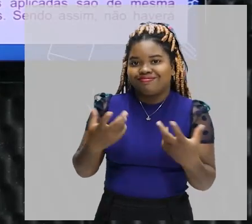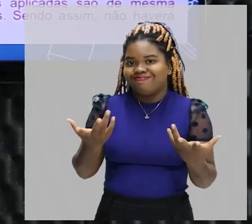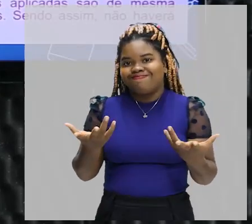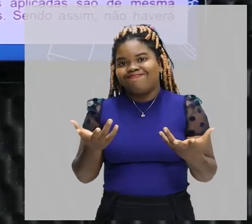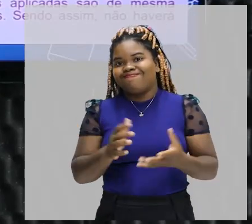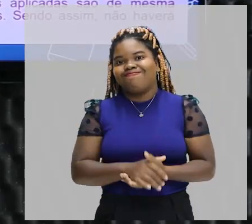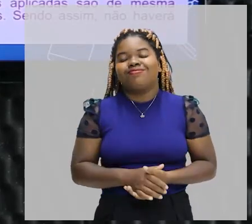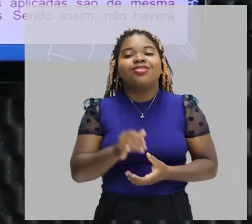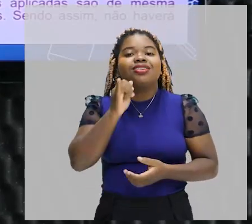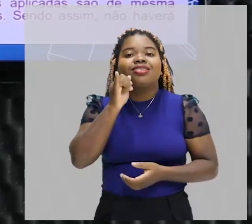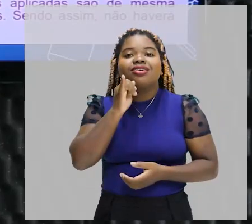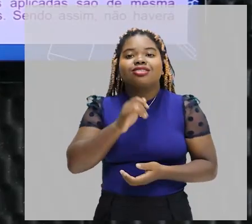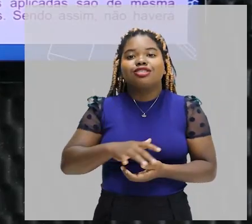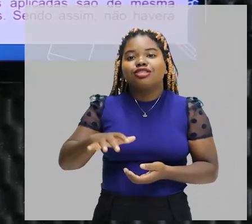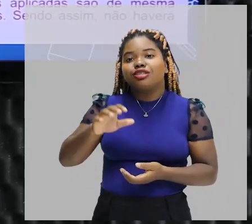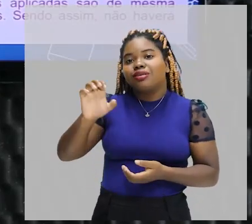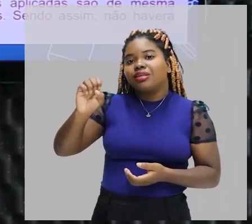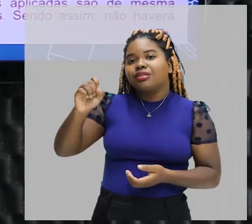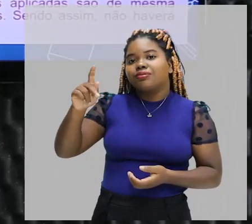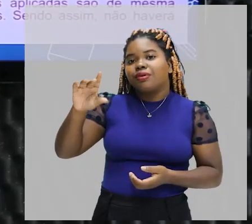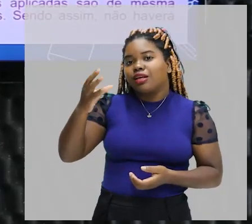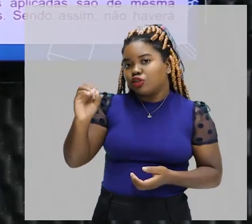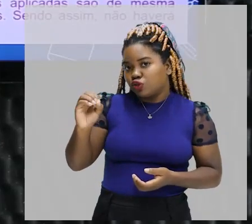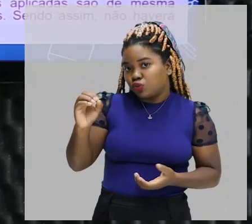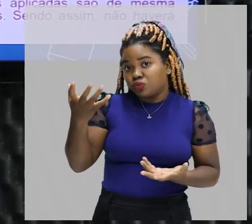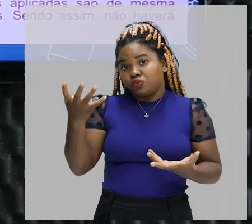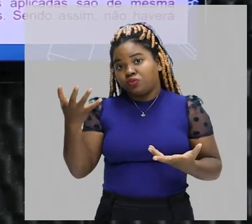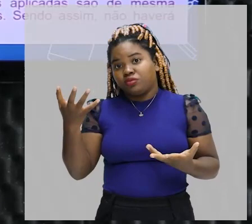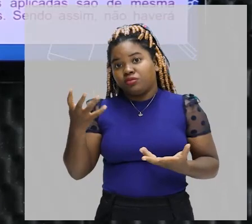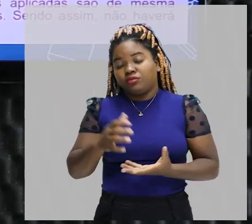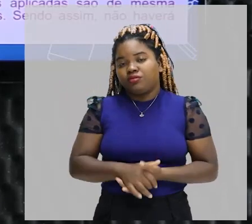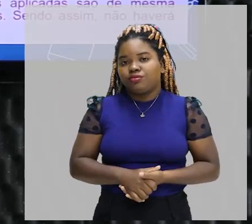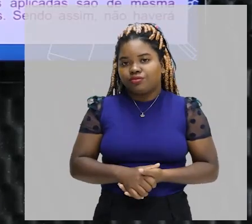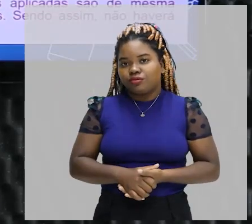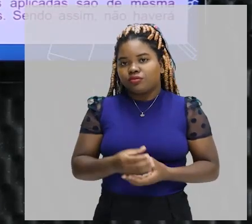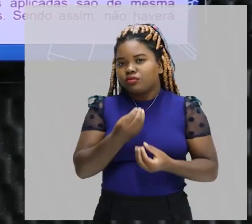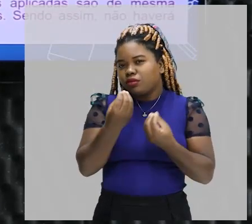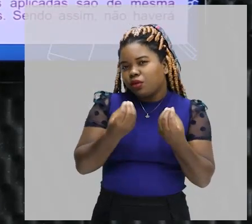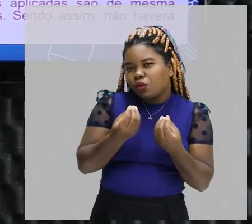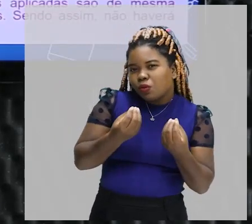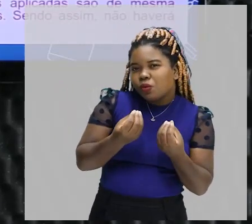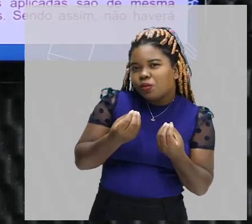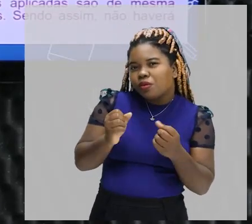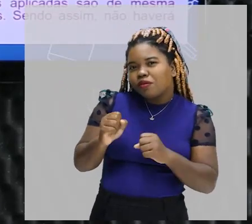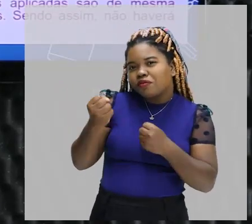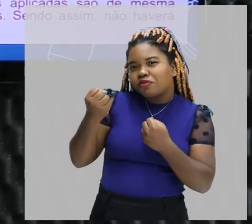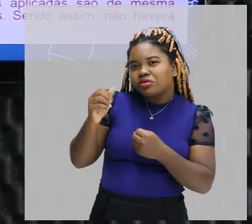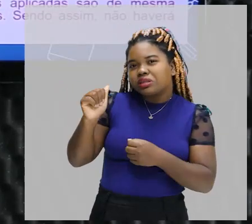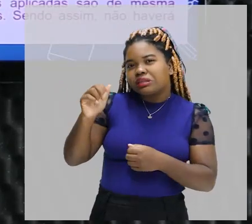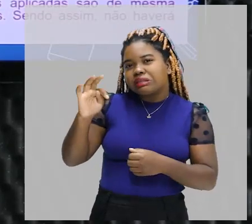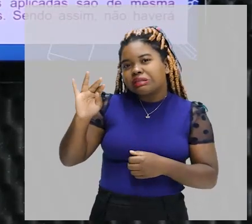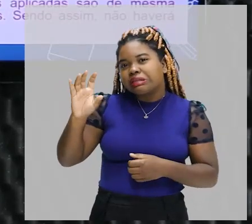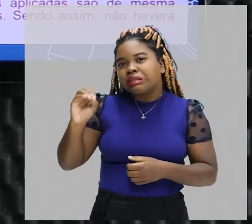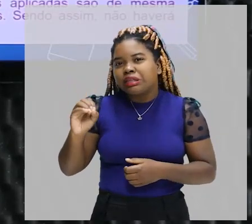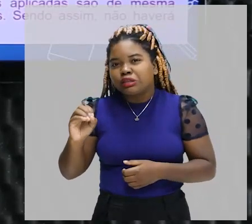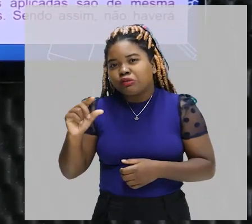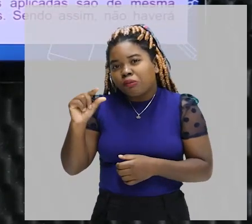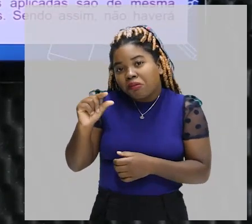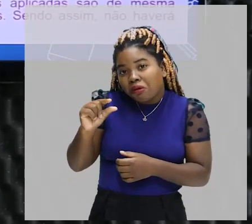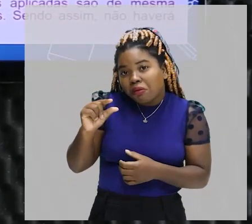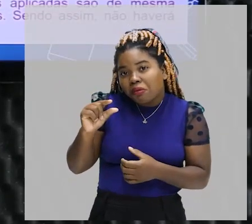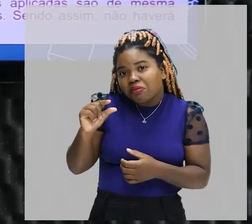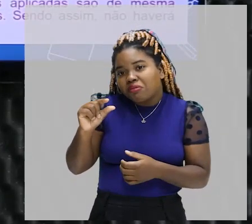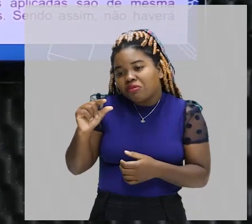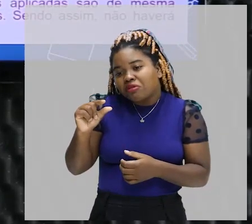espaçonave consegue ali se mover no espaço? Certo? Como ali o atrito ele é muito pequeno, insignificante,